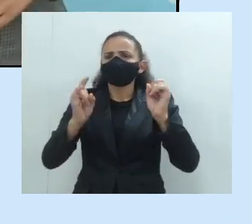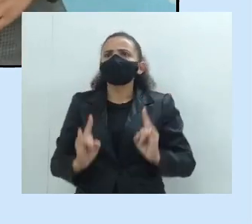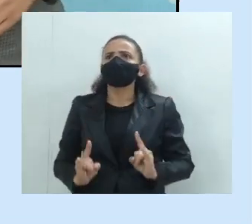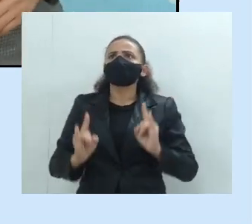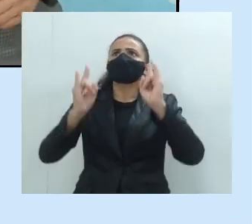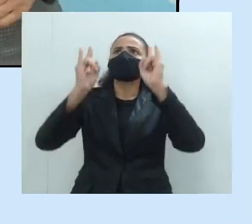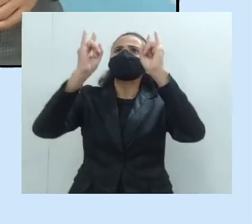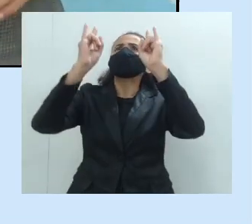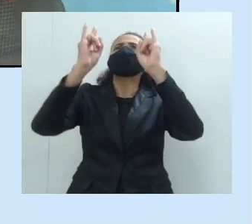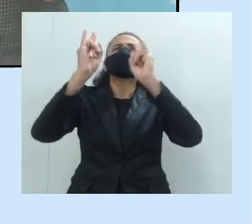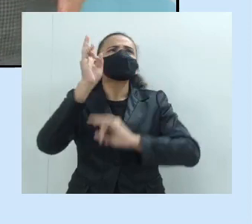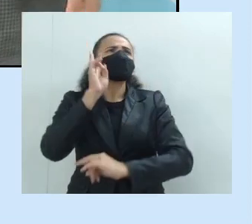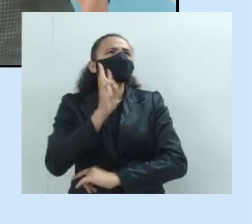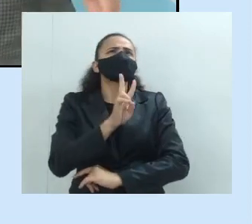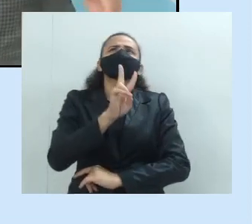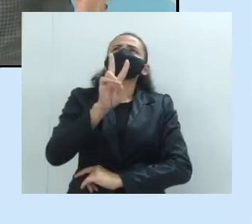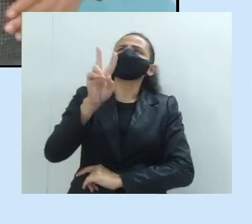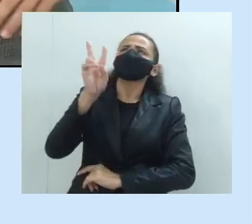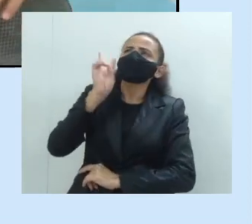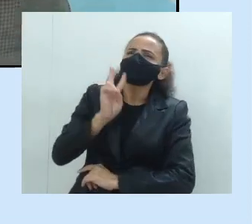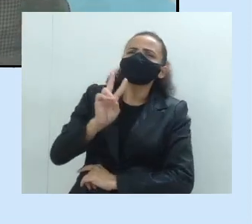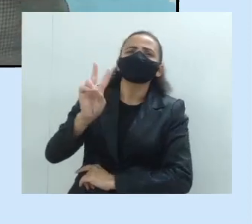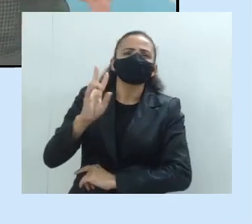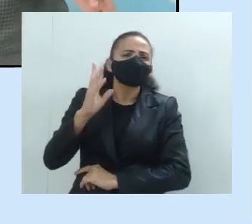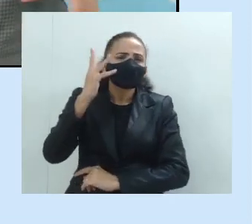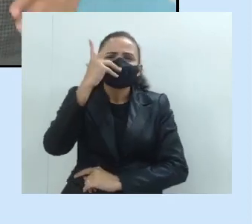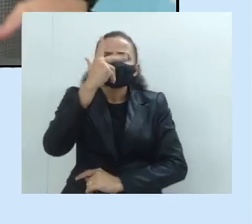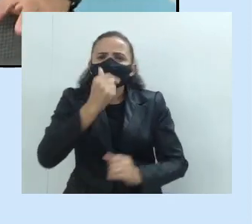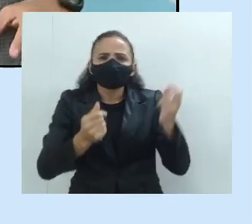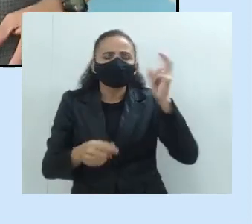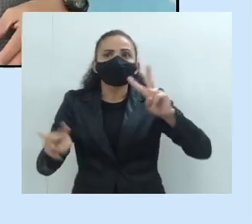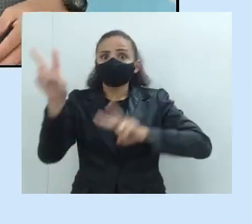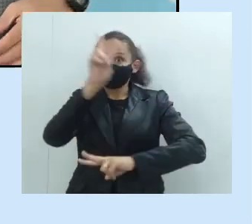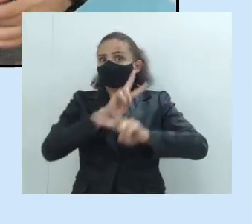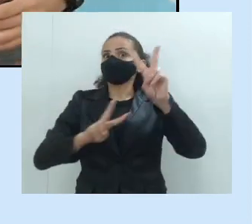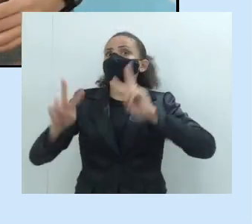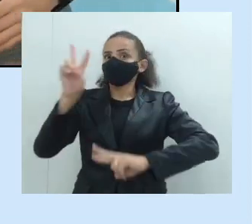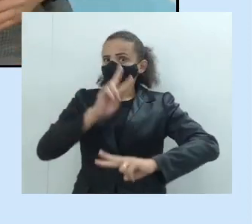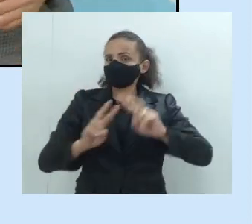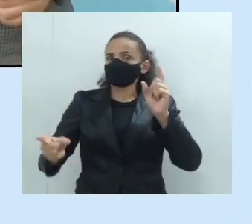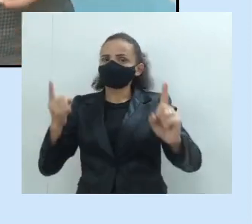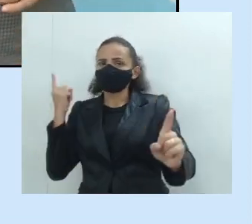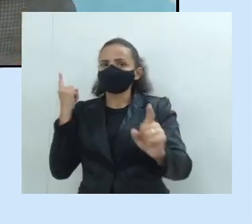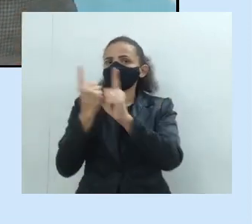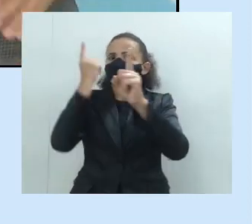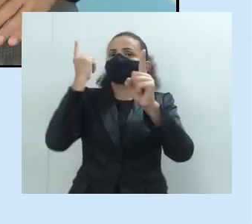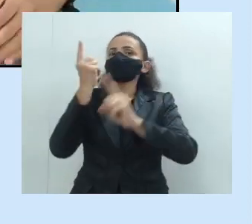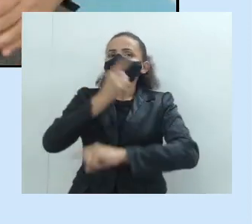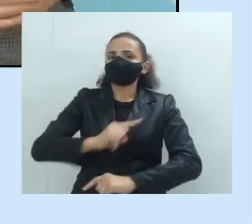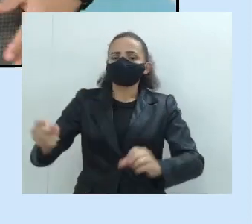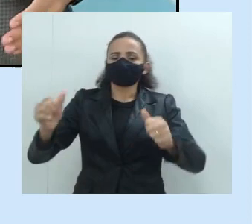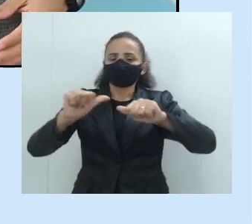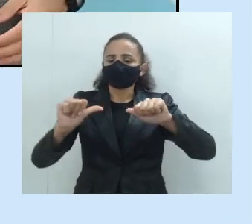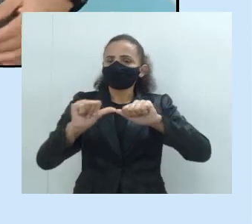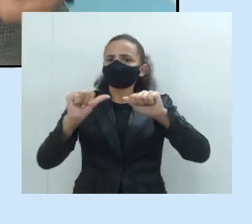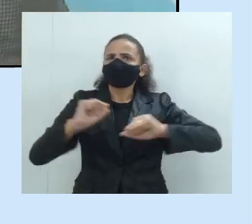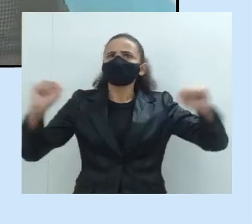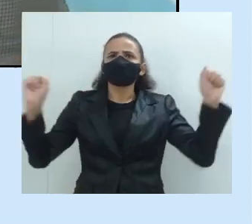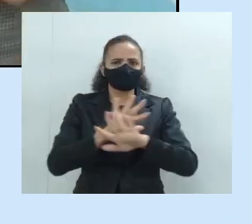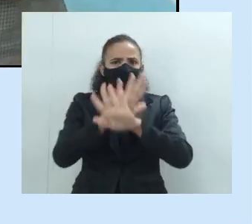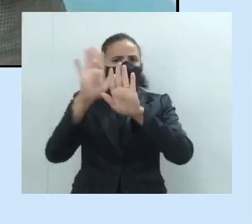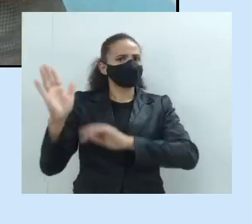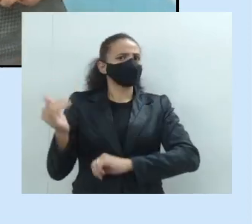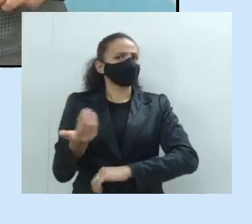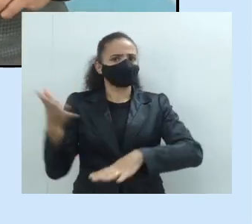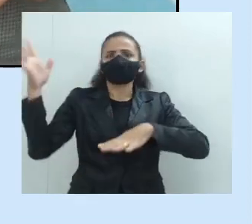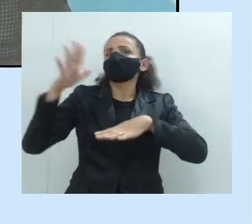nas sacadas. Presta bem atenção, amplia a tua visão que você vai encontrar esses mosaicos e a simetria muito clara. Então,